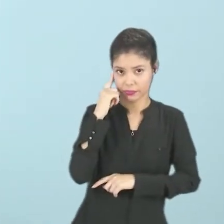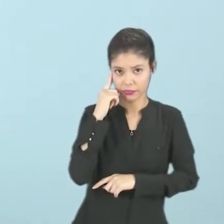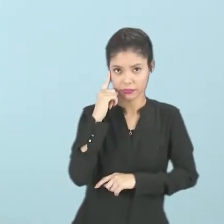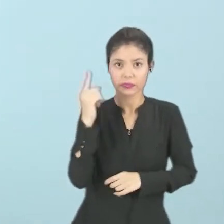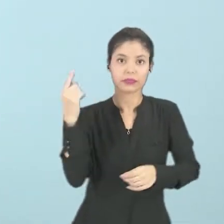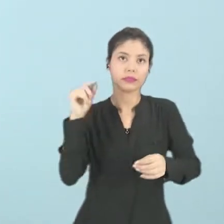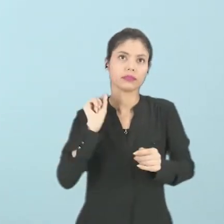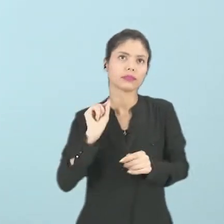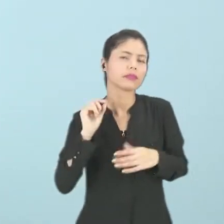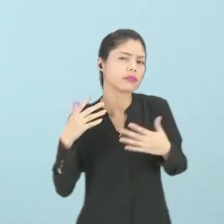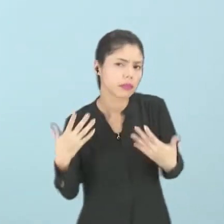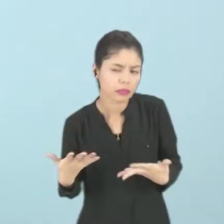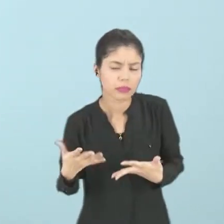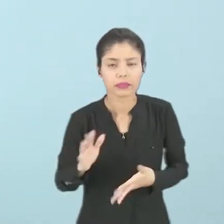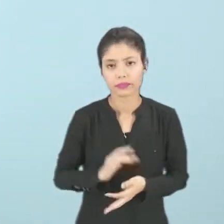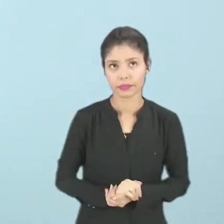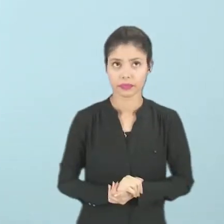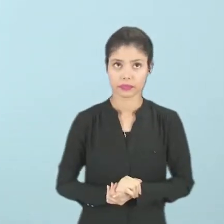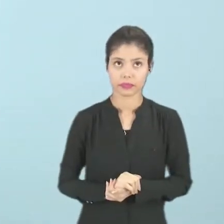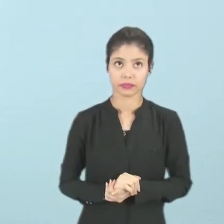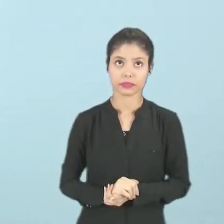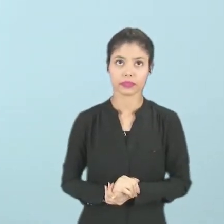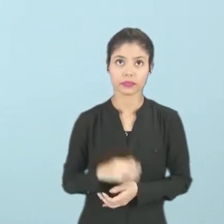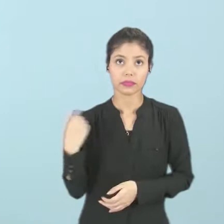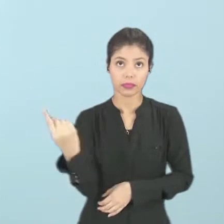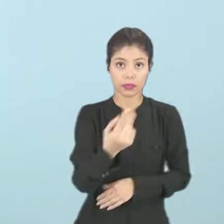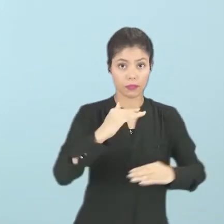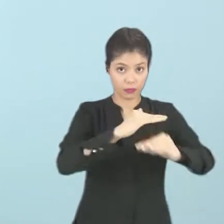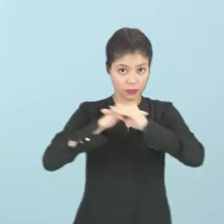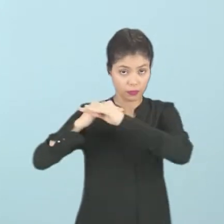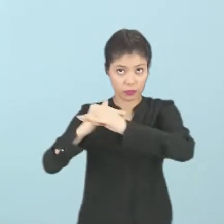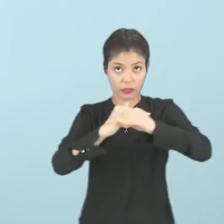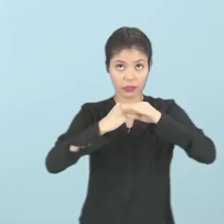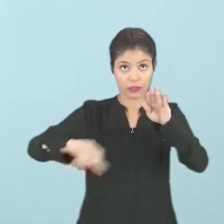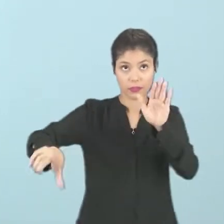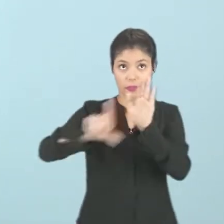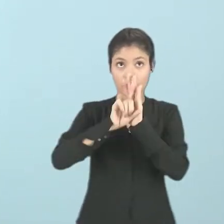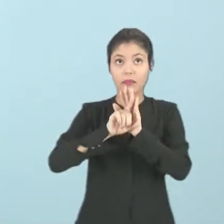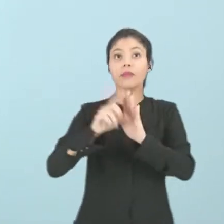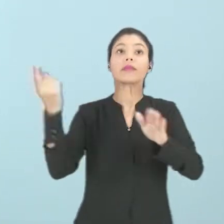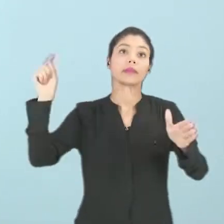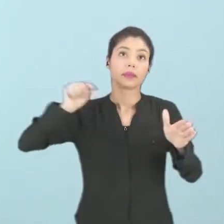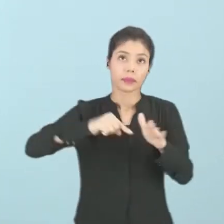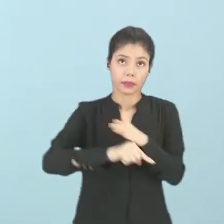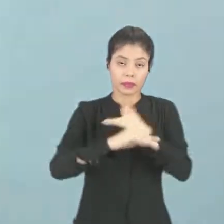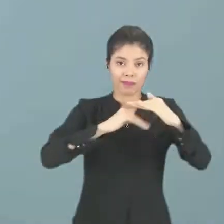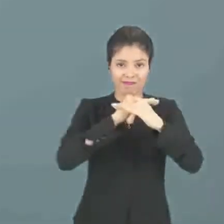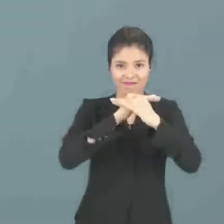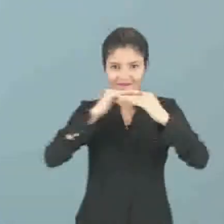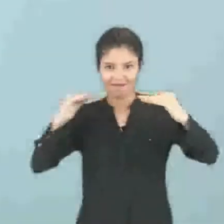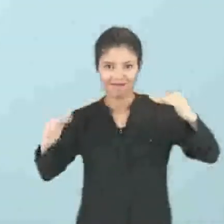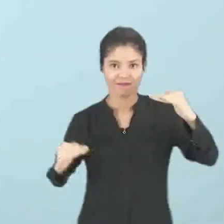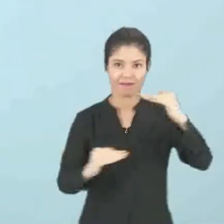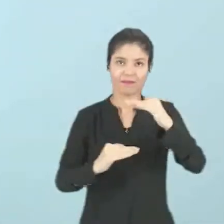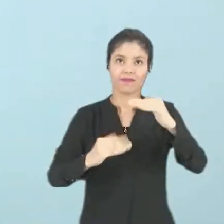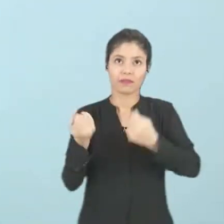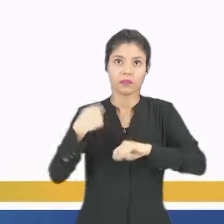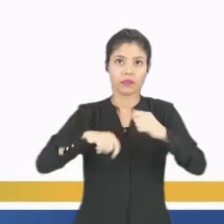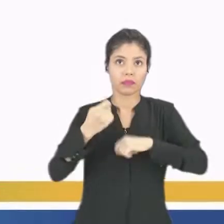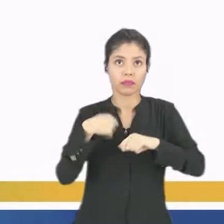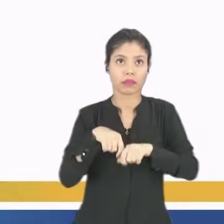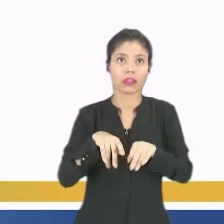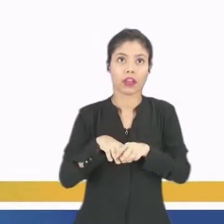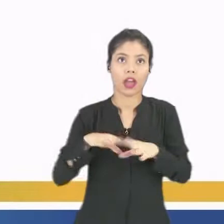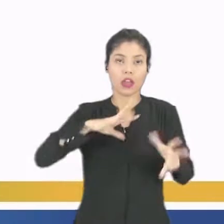questão racial. Apesar de sermos todos iguais perante a lei, há profundas desigualdades socioeconômicas entre